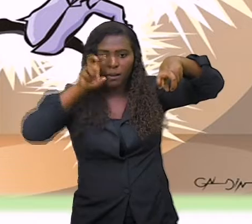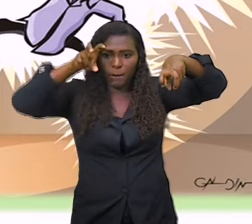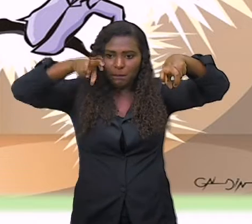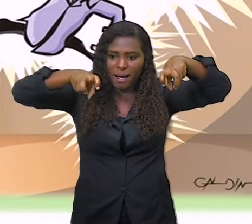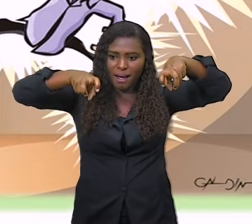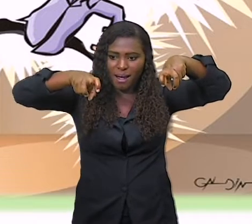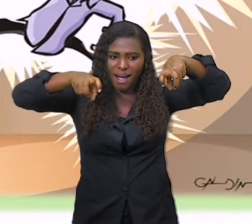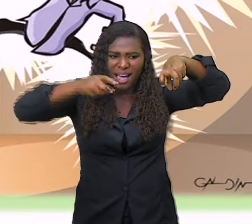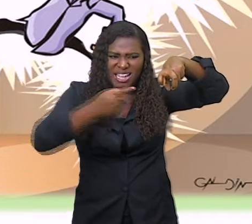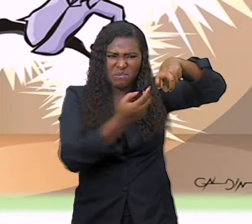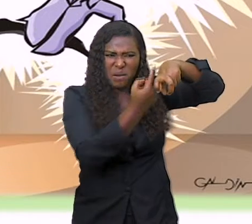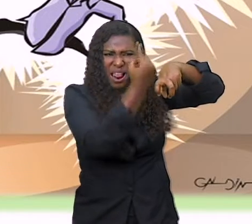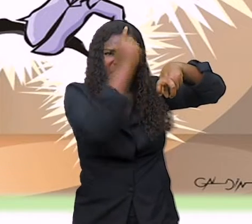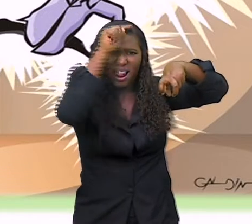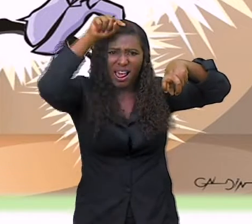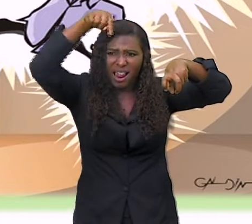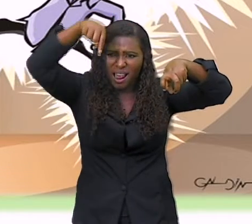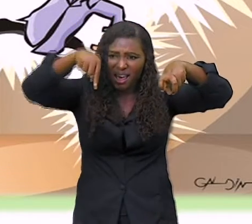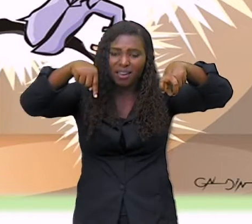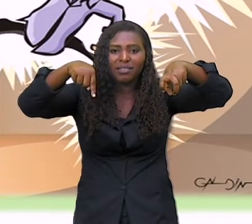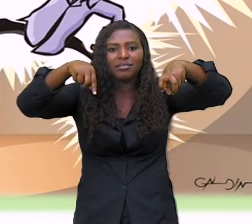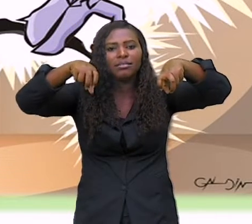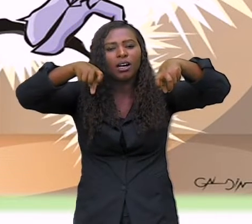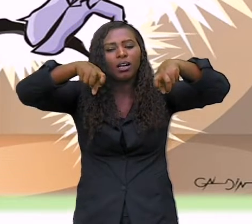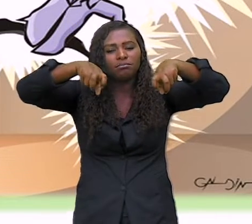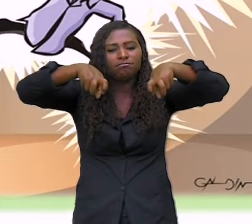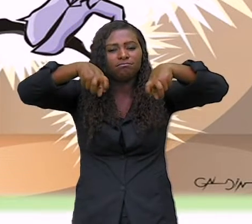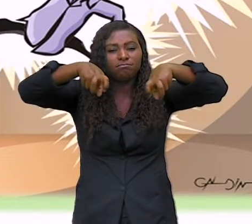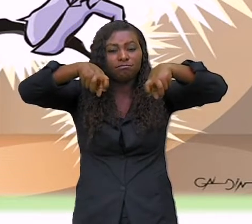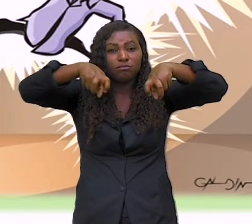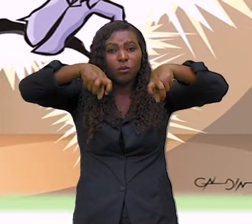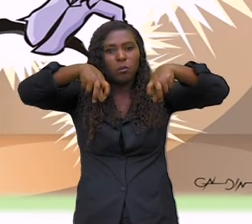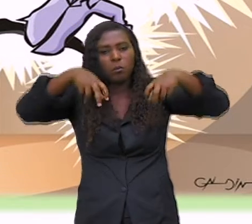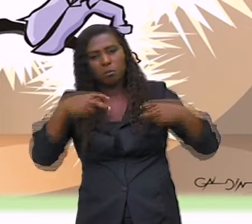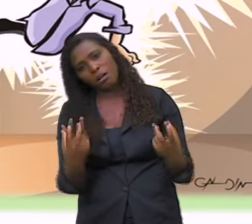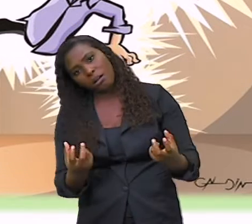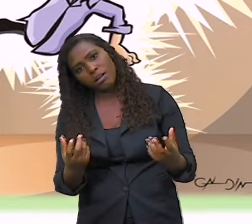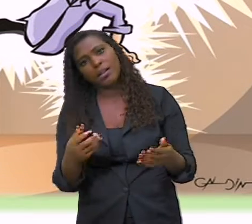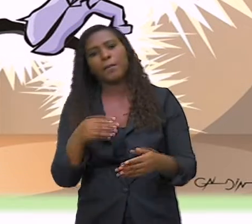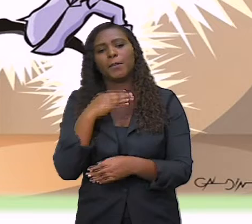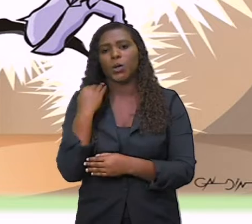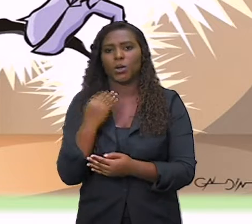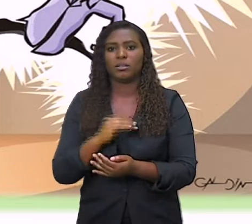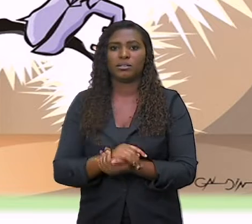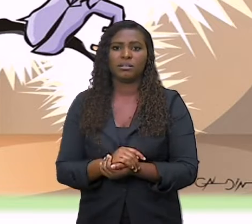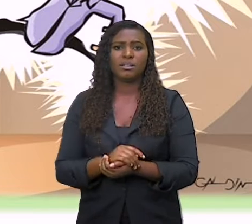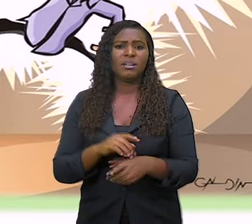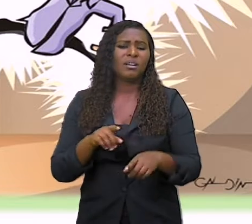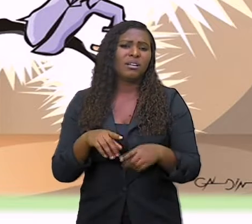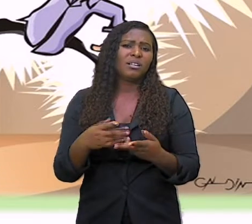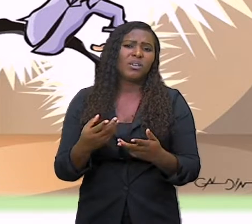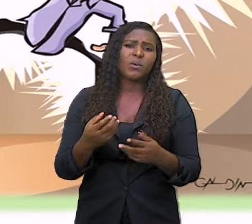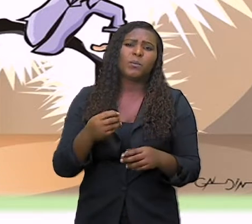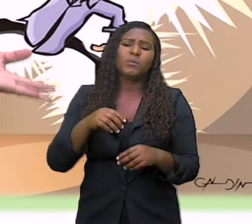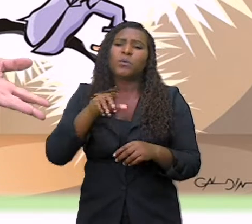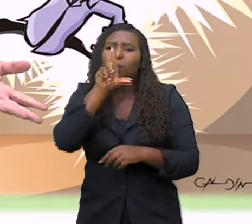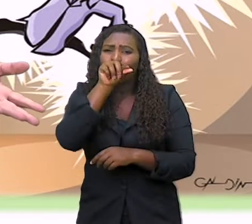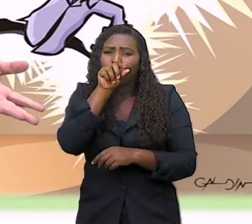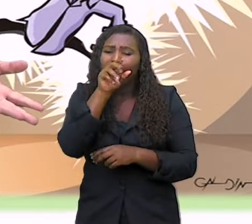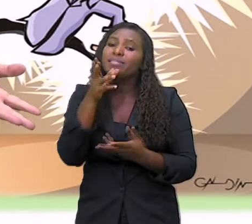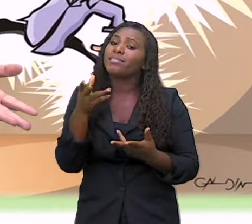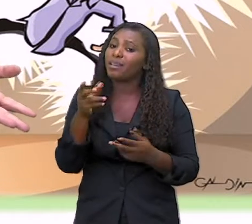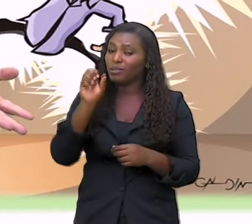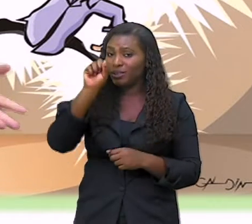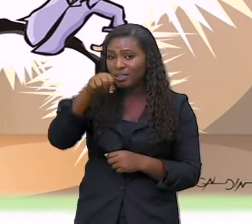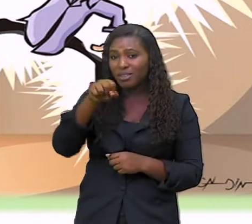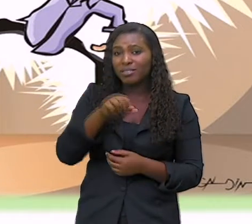aí ele vai acabar morrendo de choque. Mas, meu Deus, um pobre de um passarinho, como que ele vai